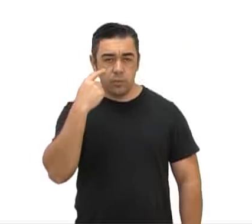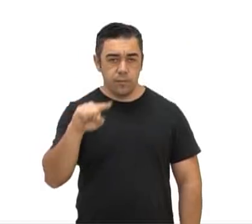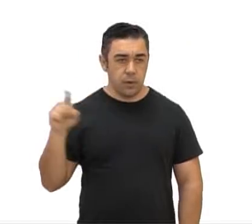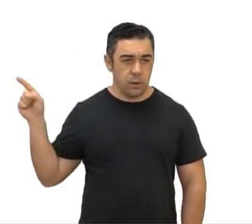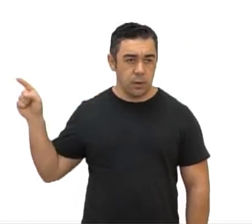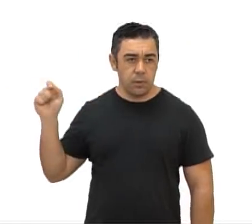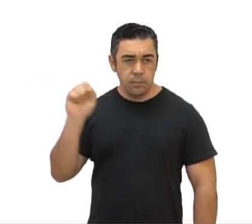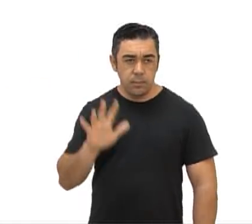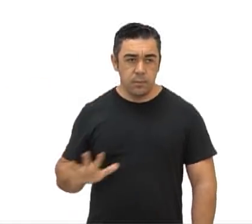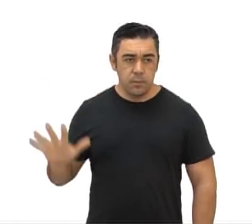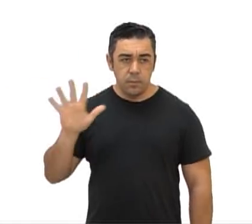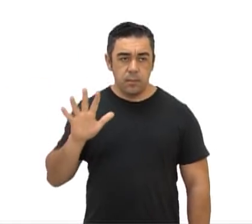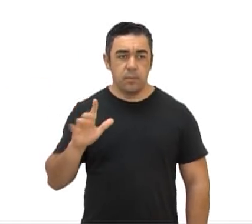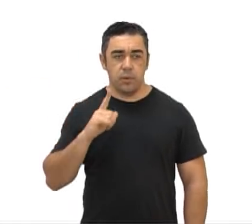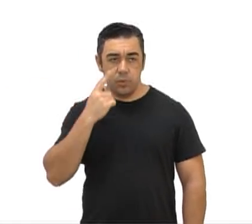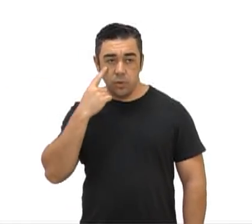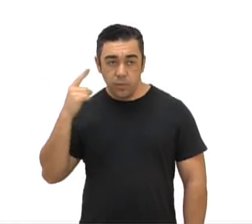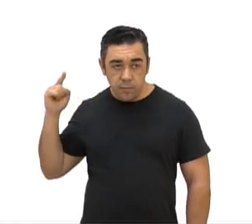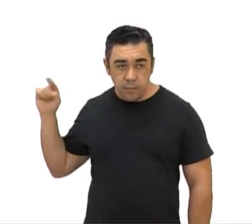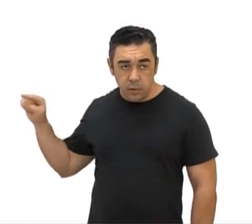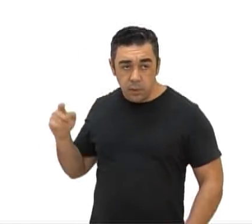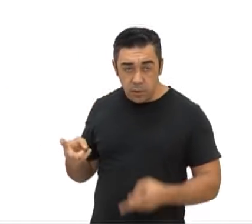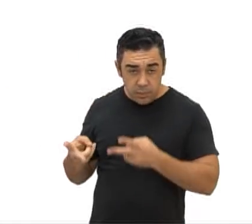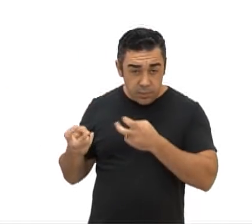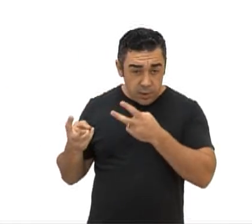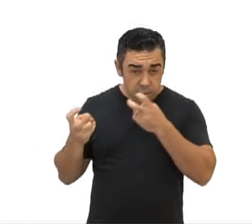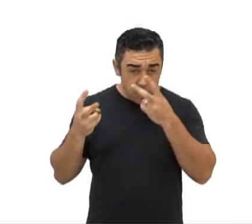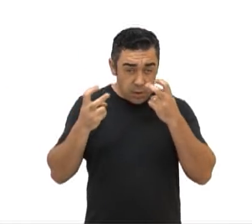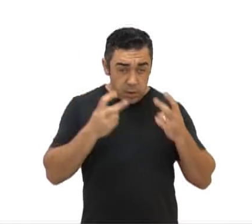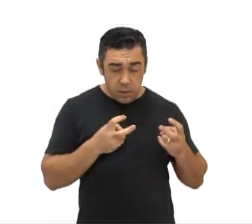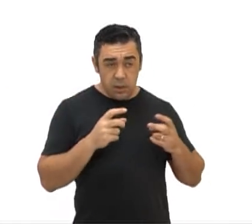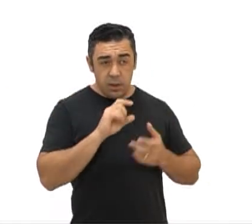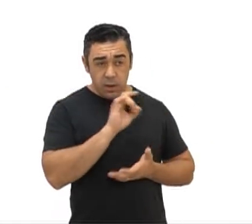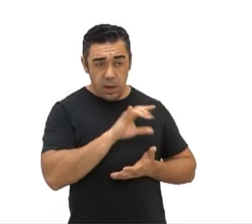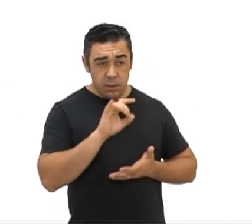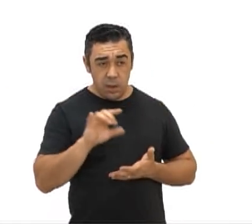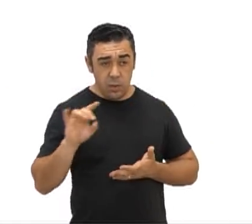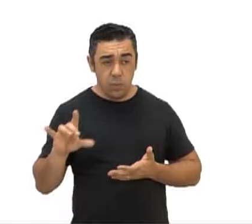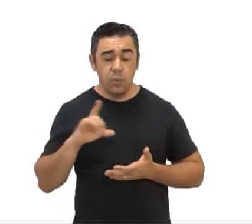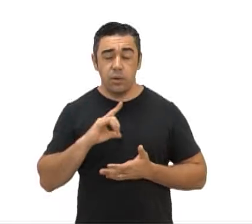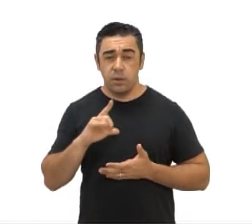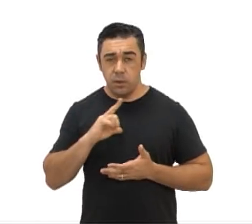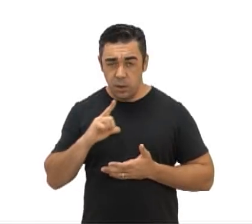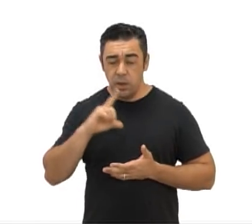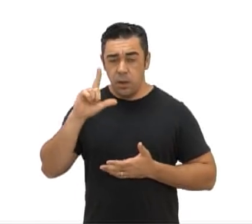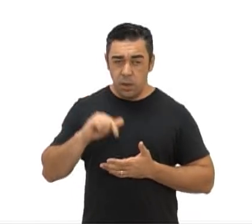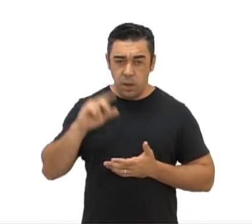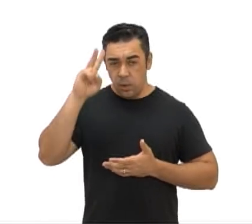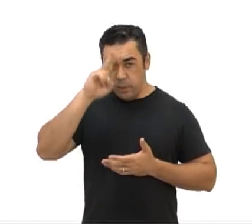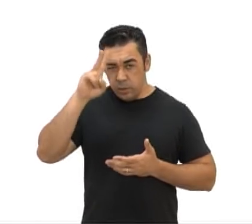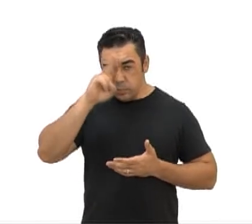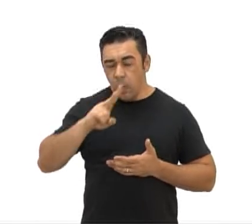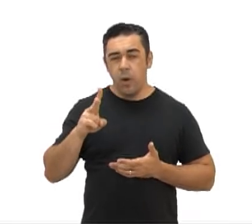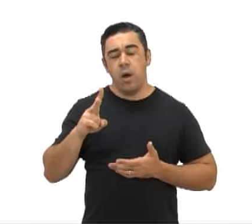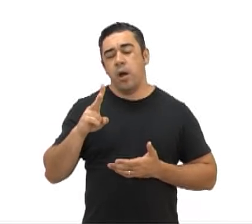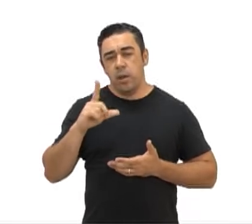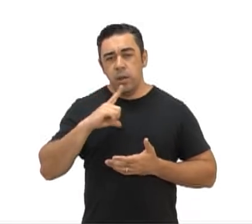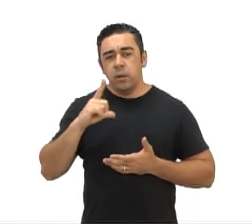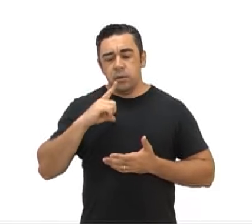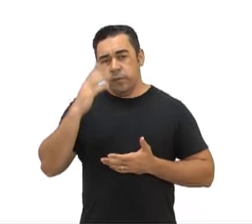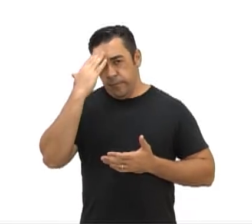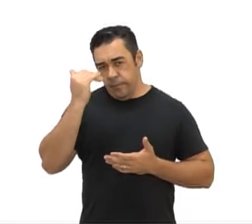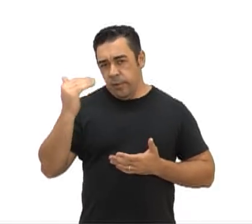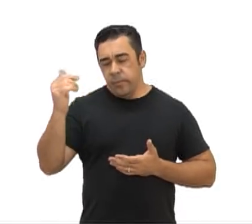essas imagens cautelosamente, né, vocês vão ver que cada imagem dessa remete a uma história, né, a um clássico